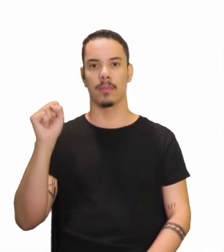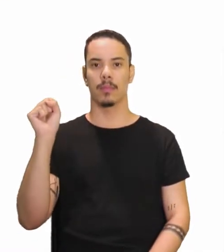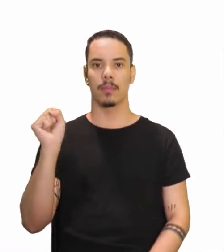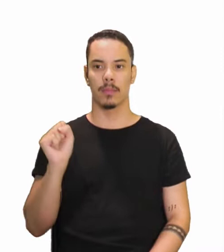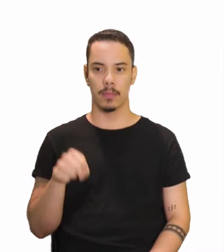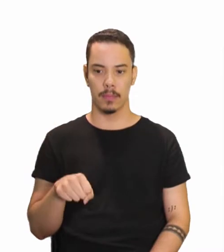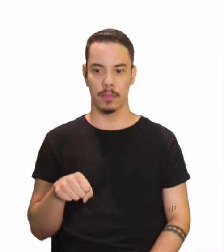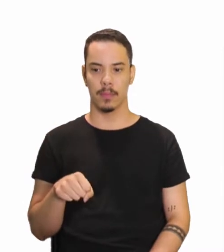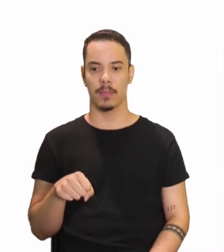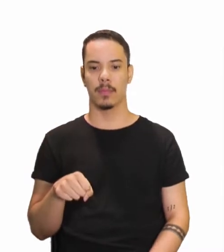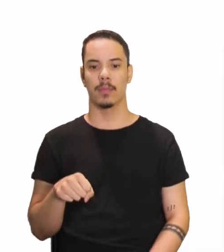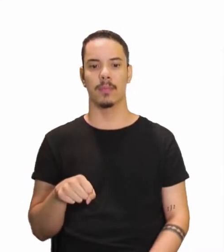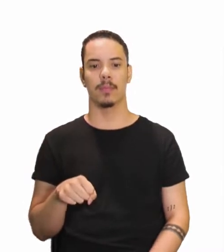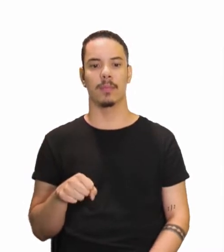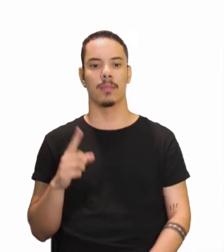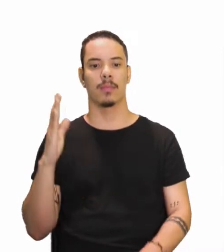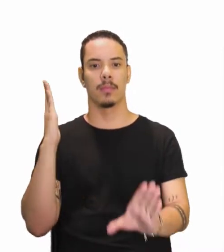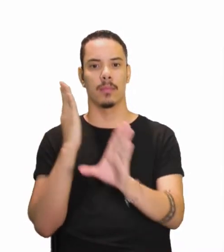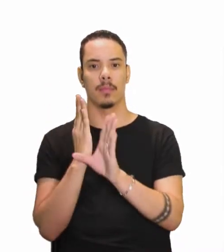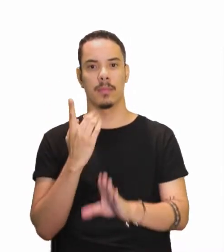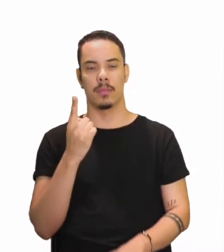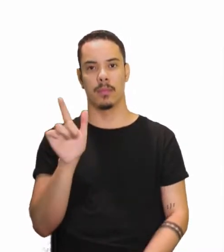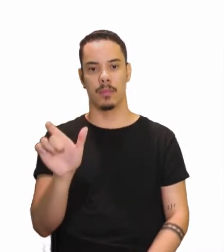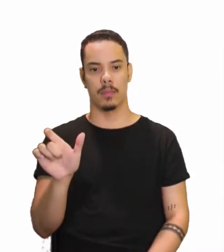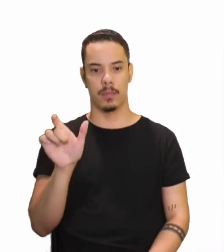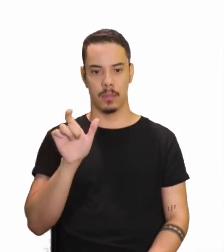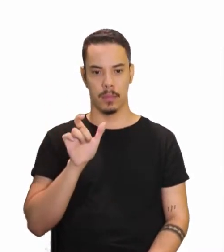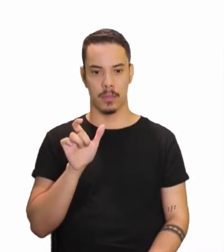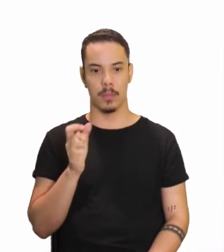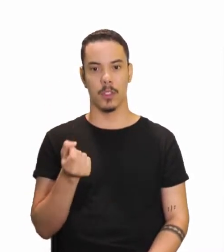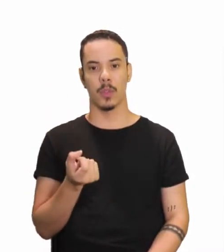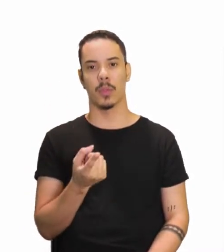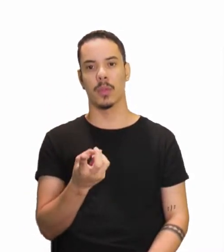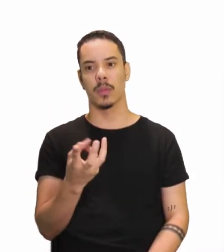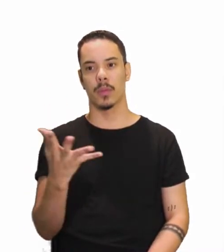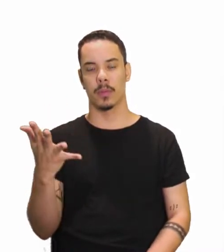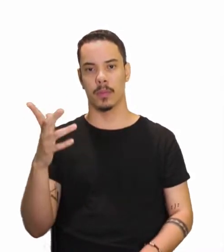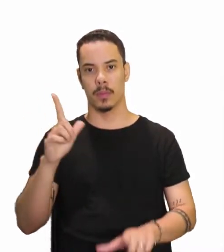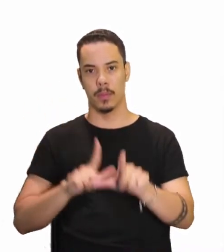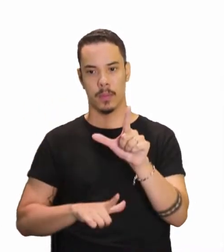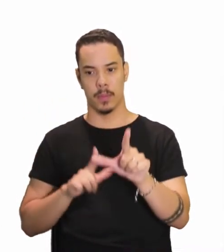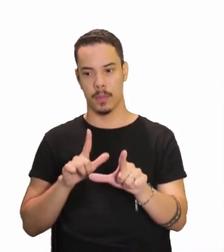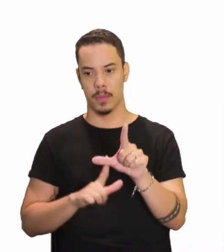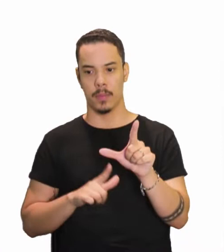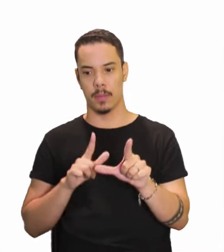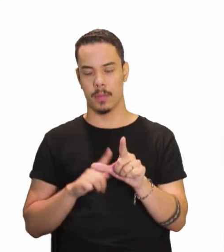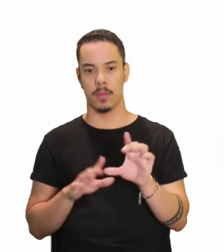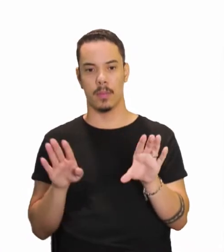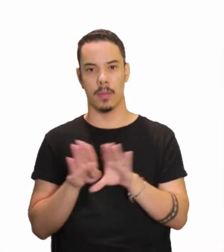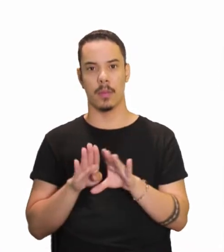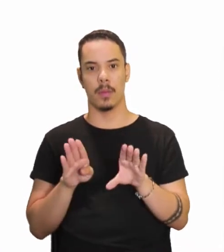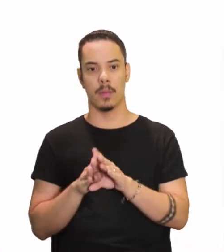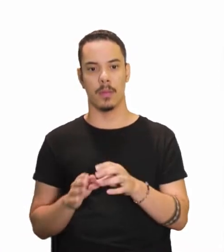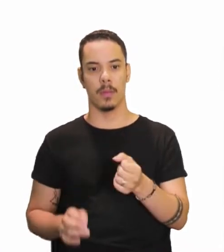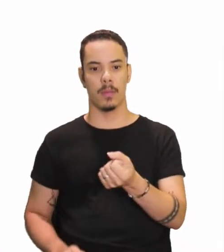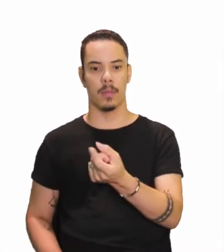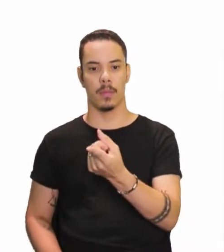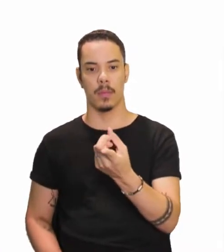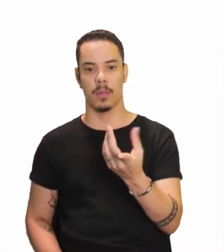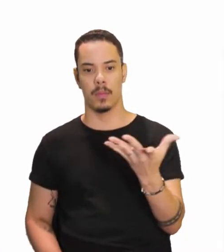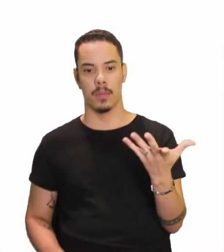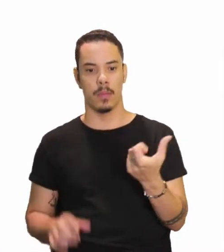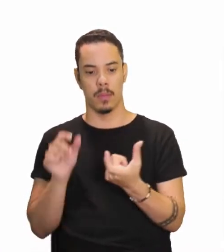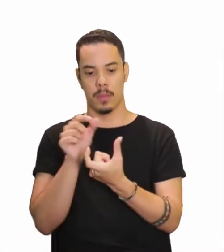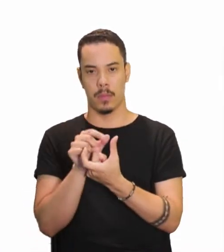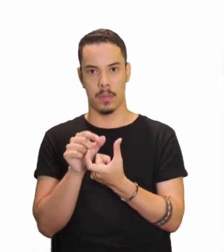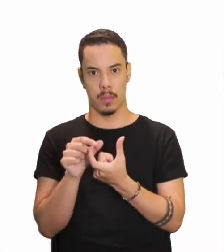contar, identificar uma palavra com a quantidade de letras e com quantidade de